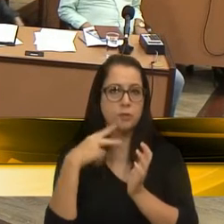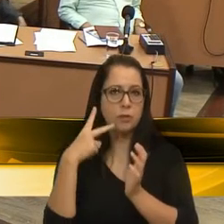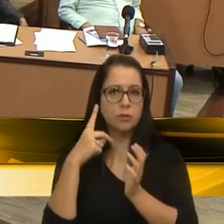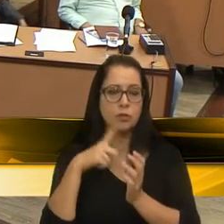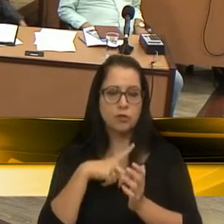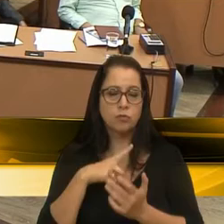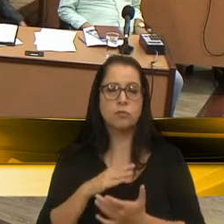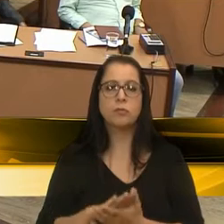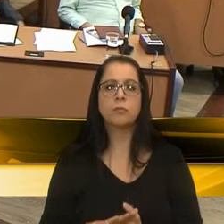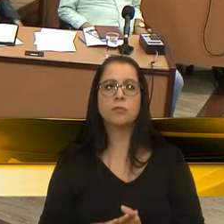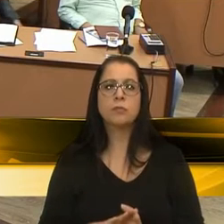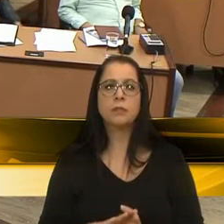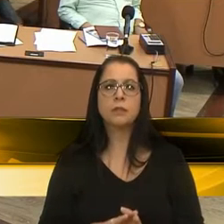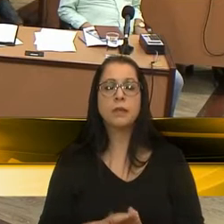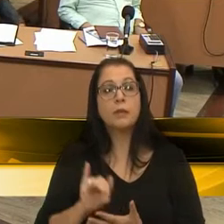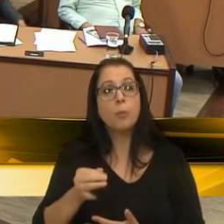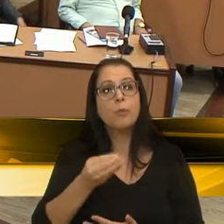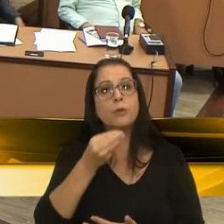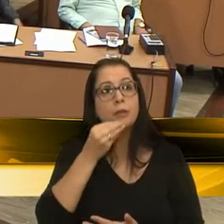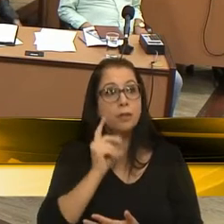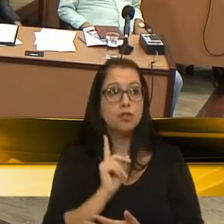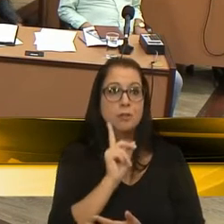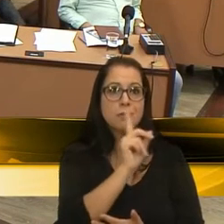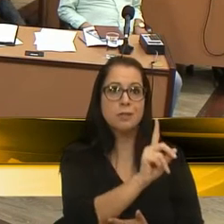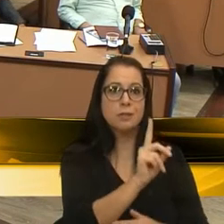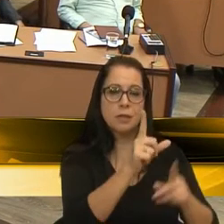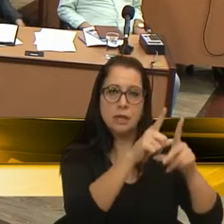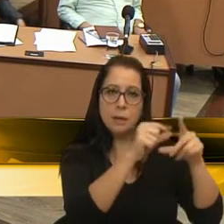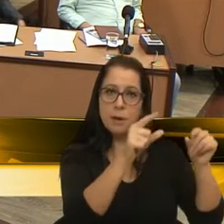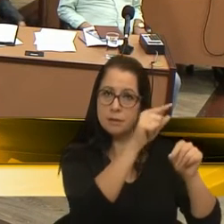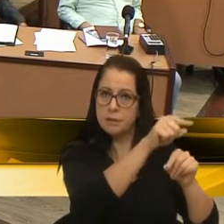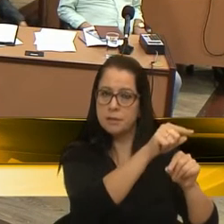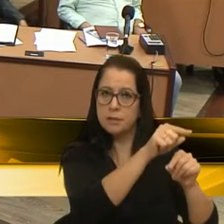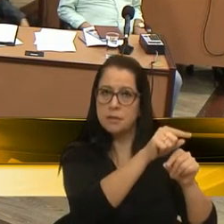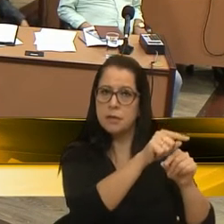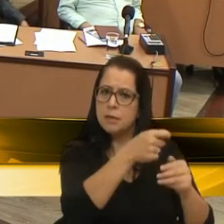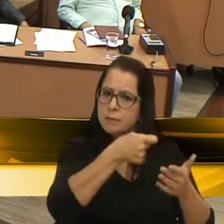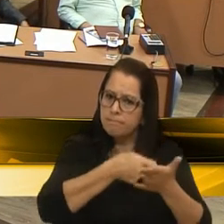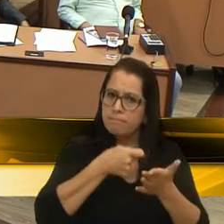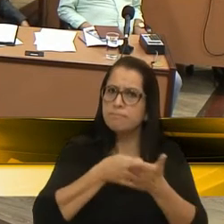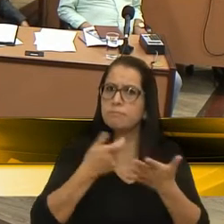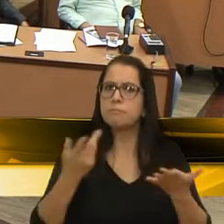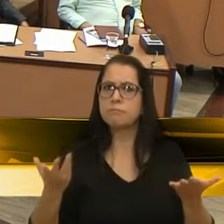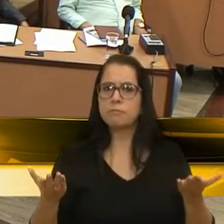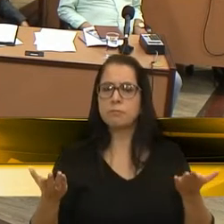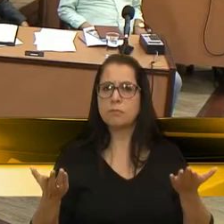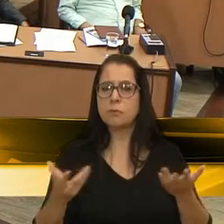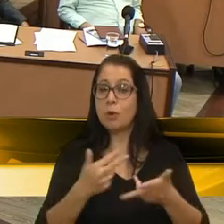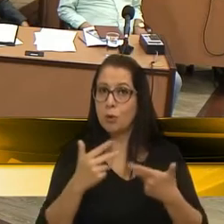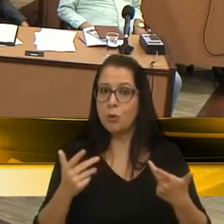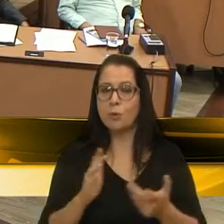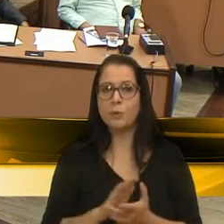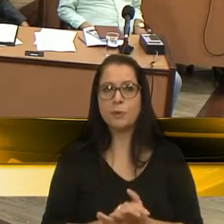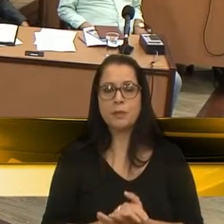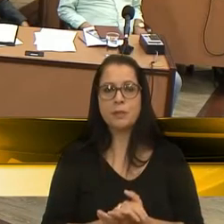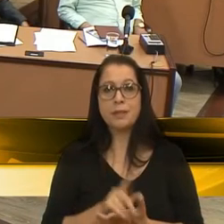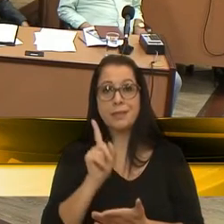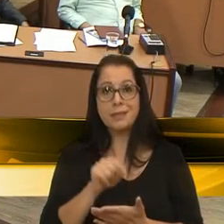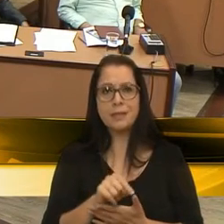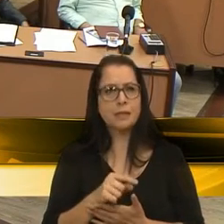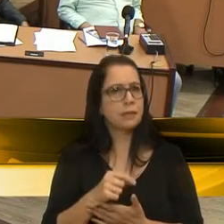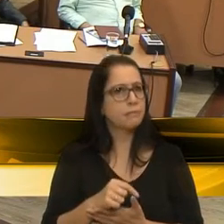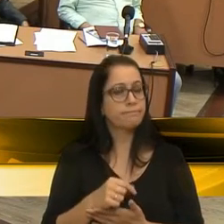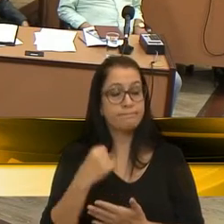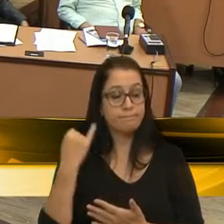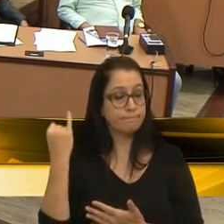que tiveram essa oportunidade de ir até Brasília reivindicar algo que é de